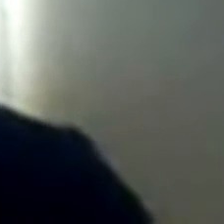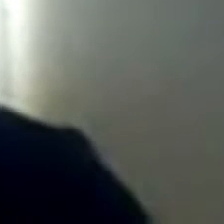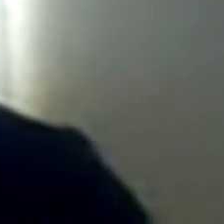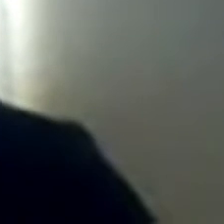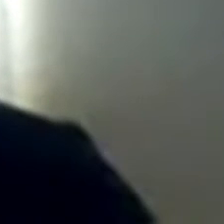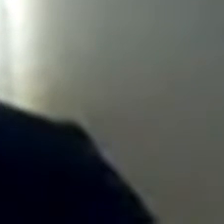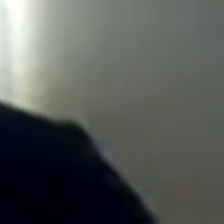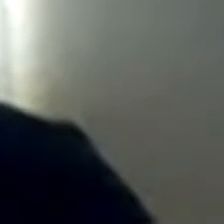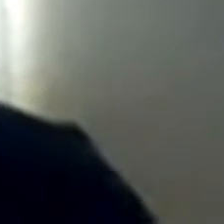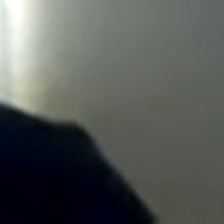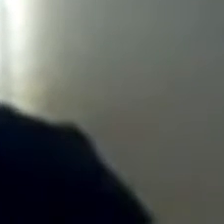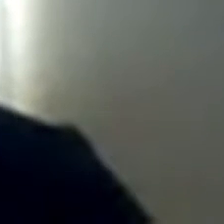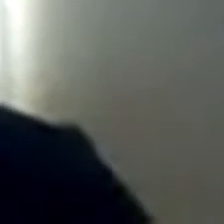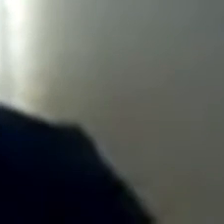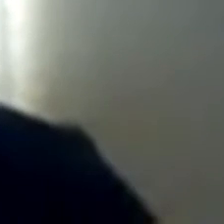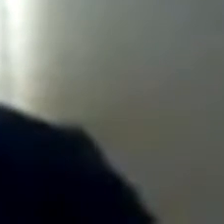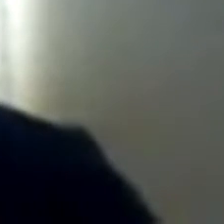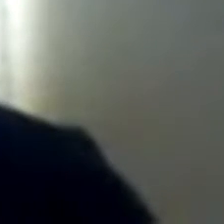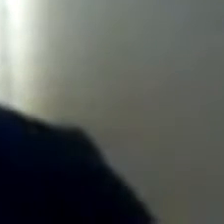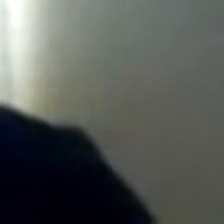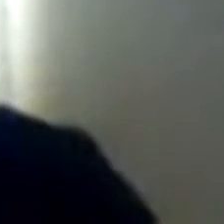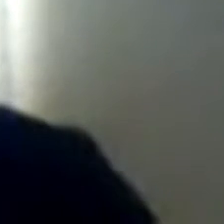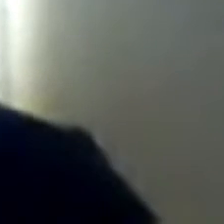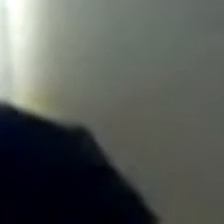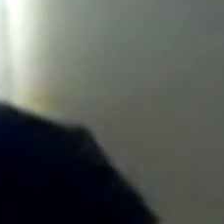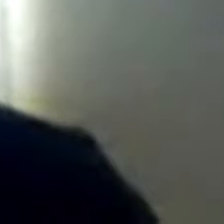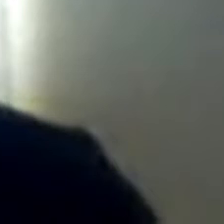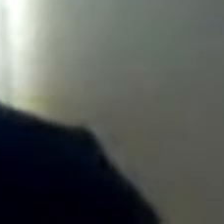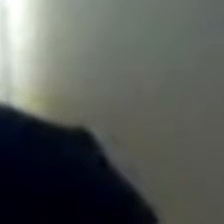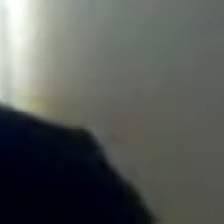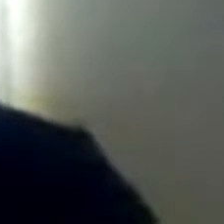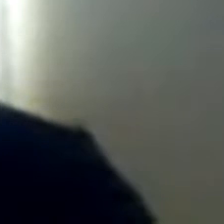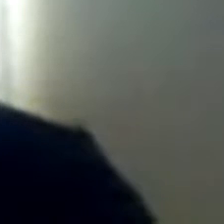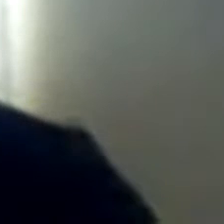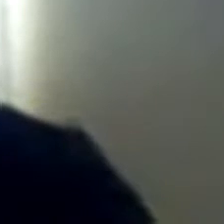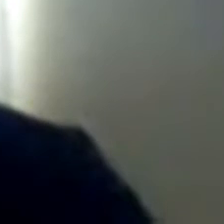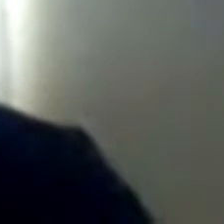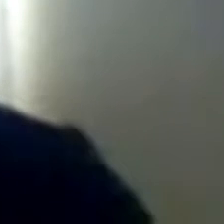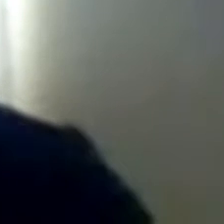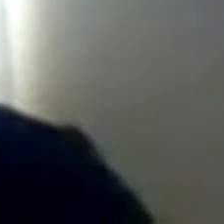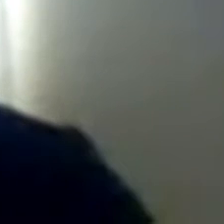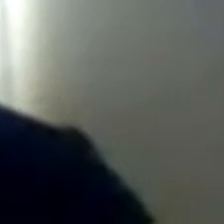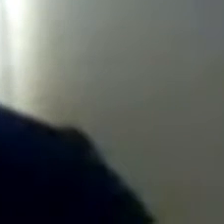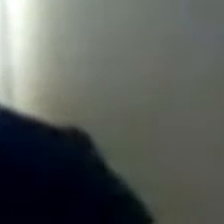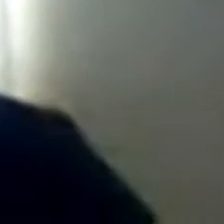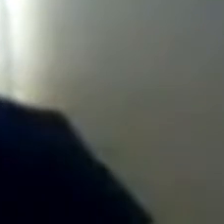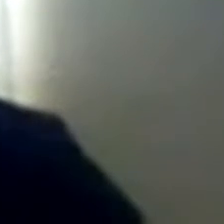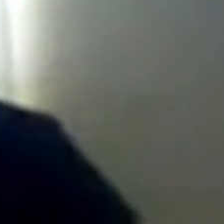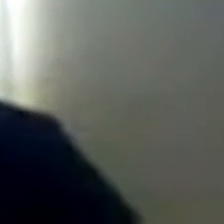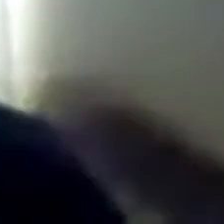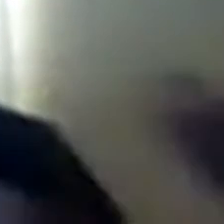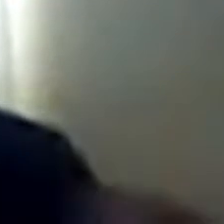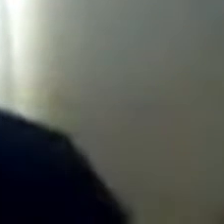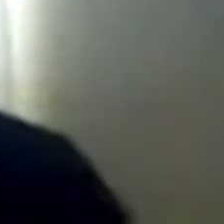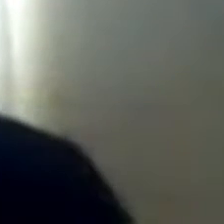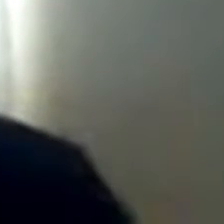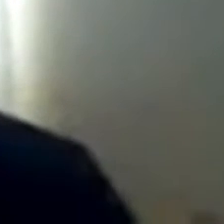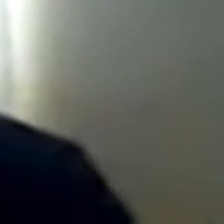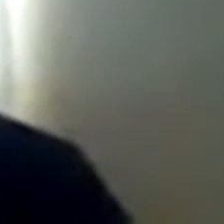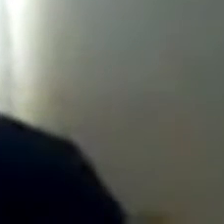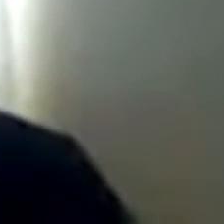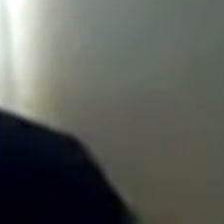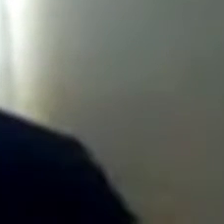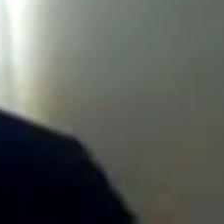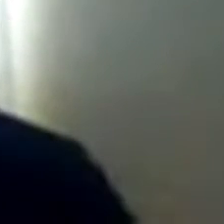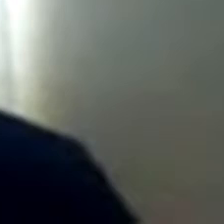na rua. E essa população que está mais de 10, 20 anos na rua não é um número pequeno, é mais de 20%. Então, a complexidade que a gente tem,